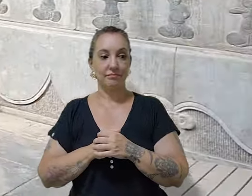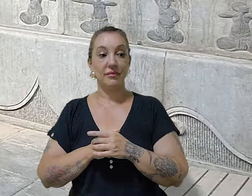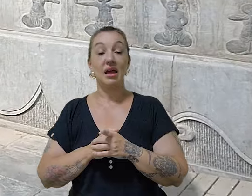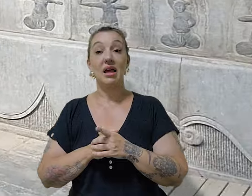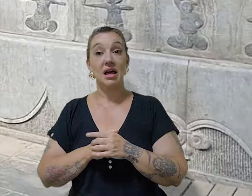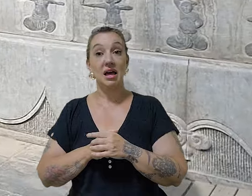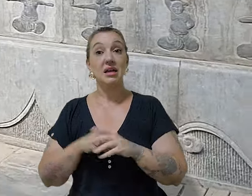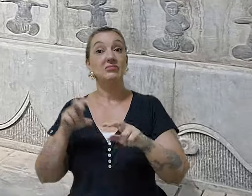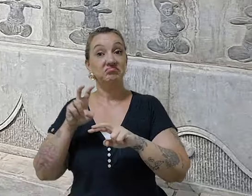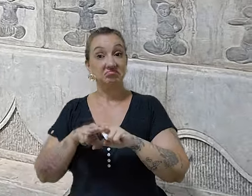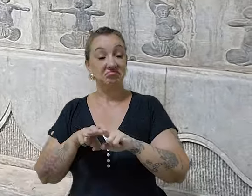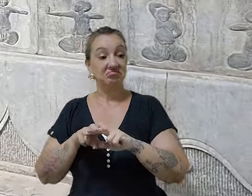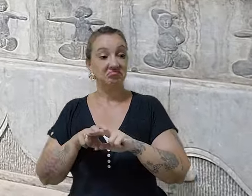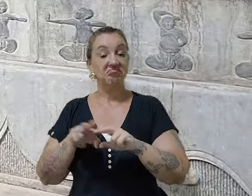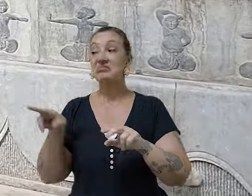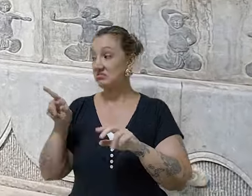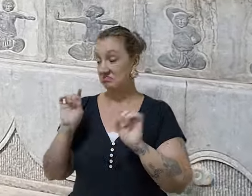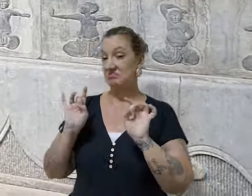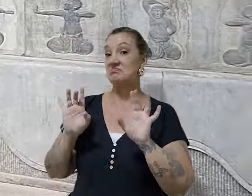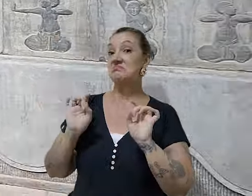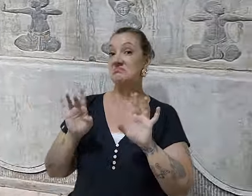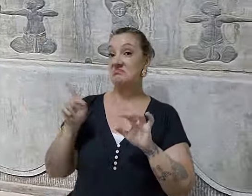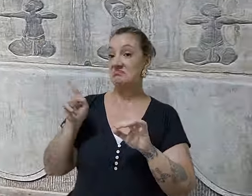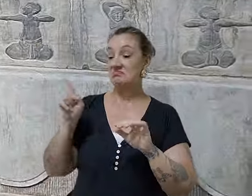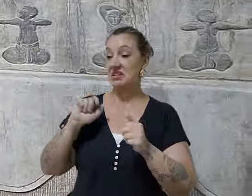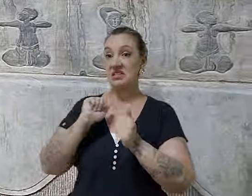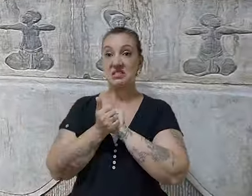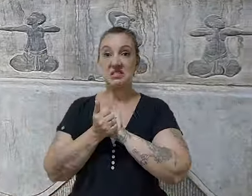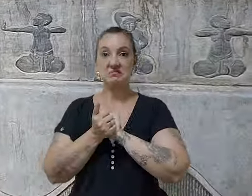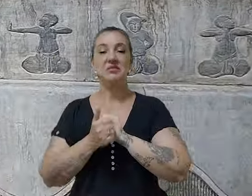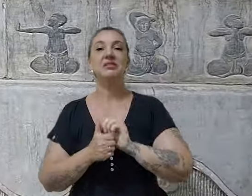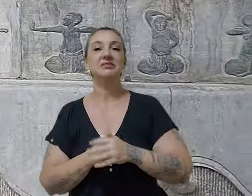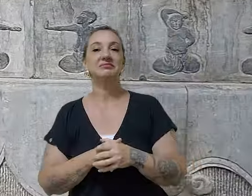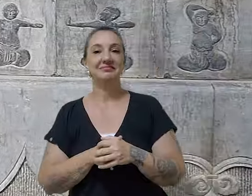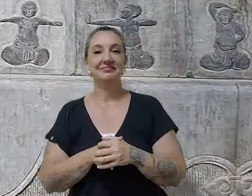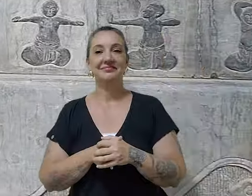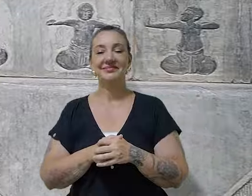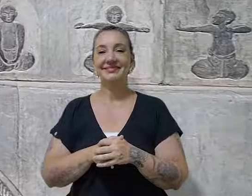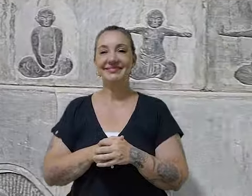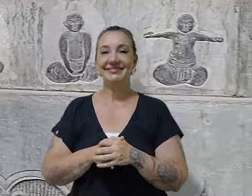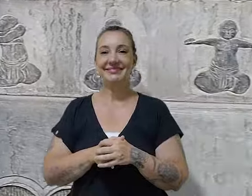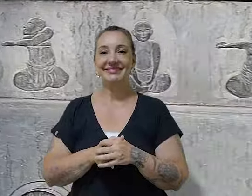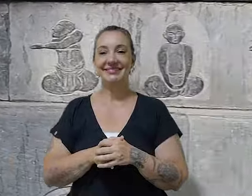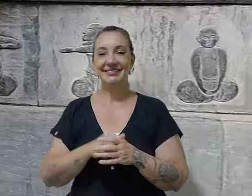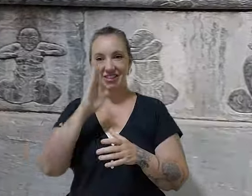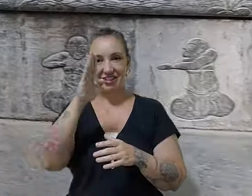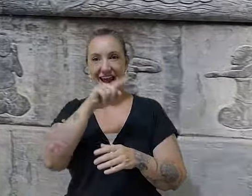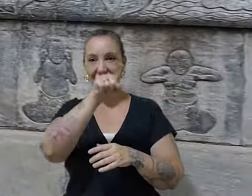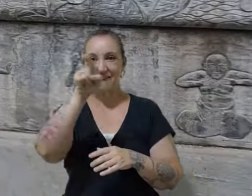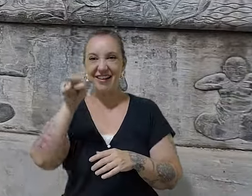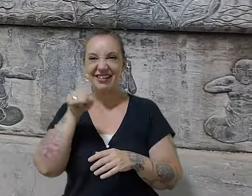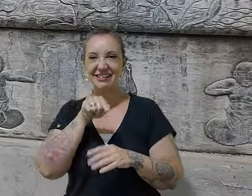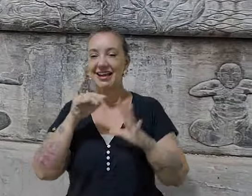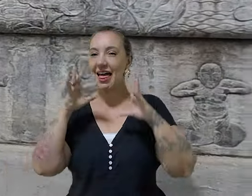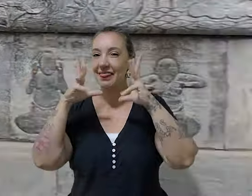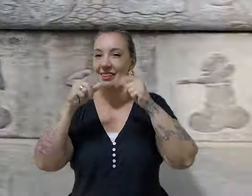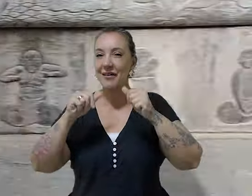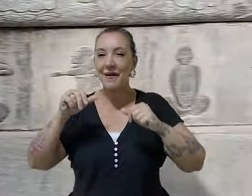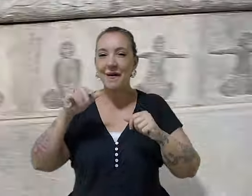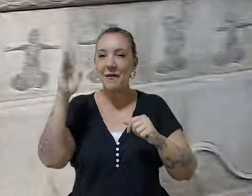Patuantinho sentado. Nada como um especialista em Qigong aqui no Tigres e Dragões. Diretamente para vocês, todos